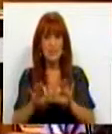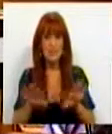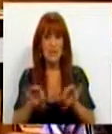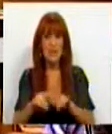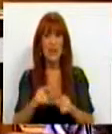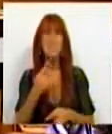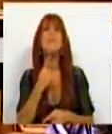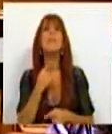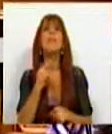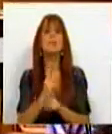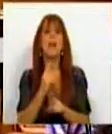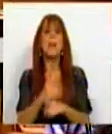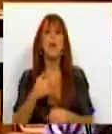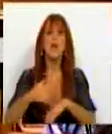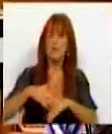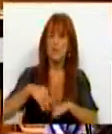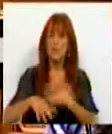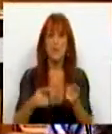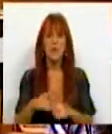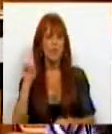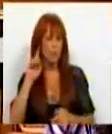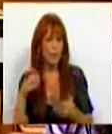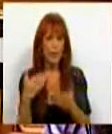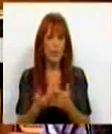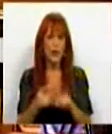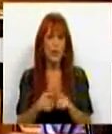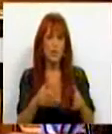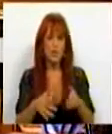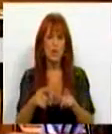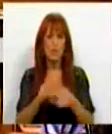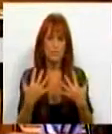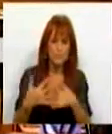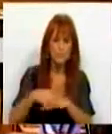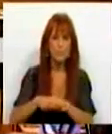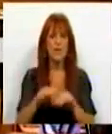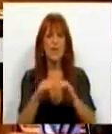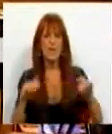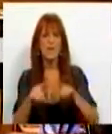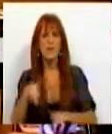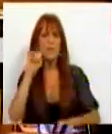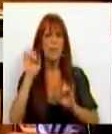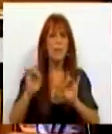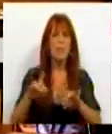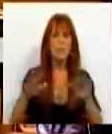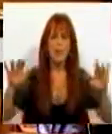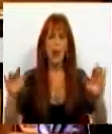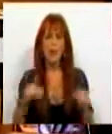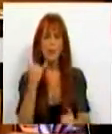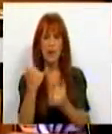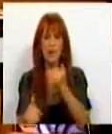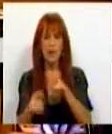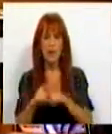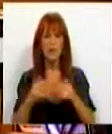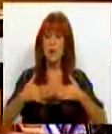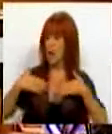de dependência. Fizemo-lo valorizando estratégias integradas ao nível da prevenção e da redução de riscos que